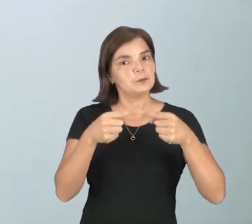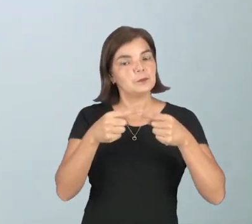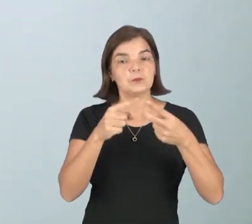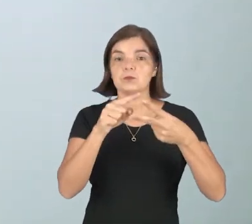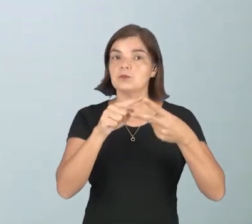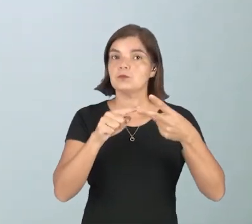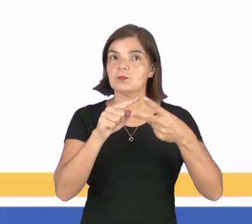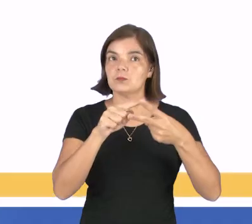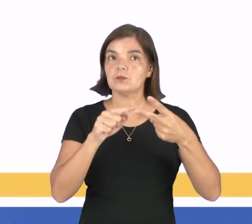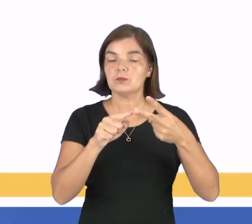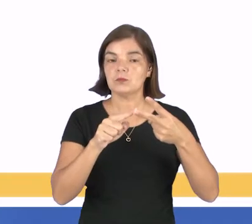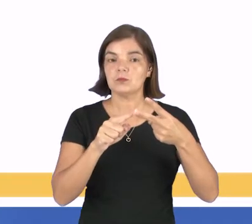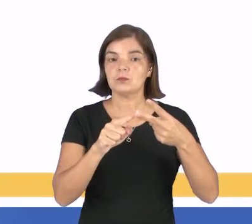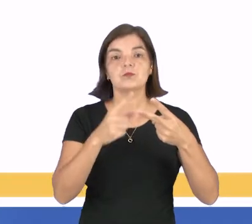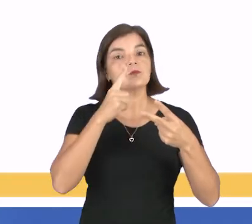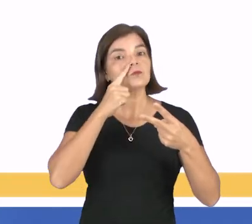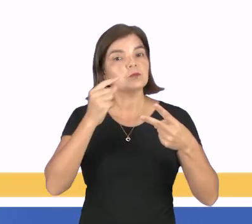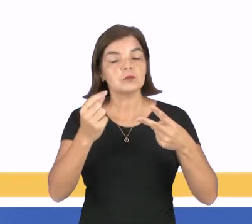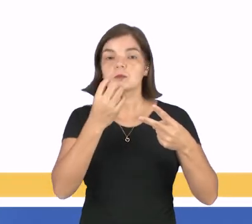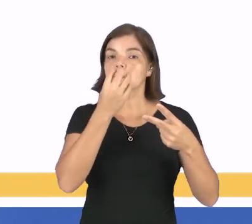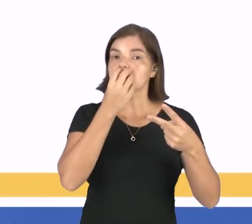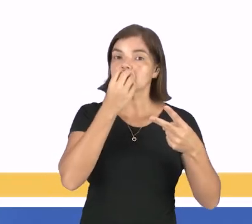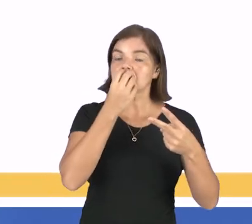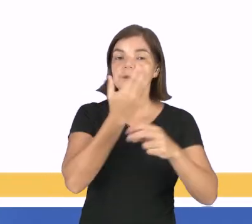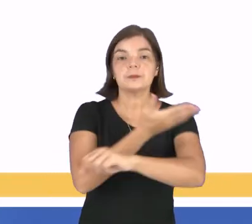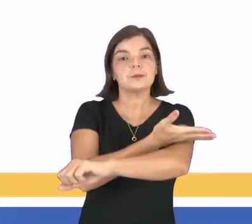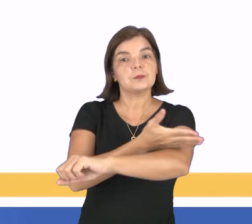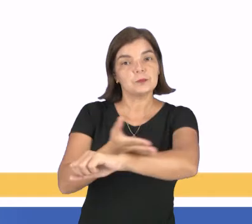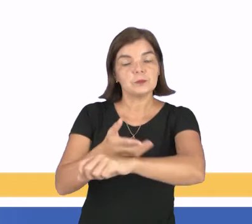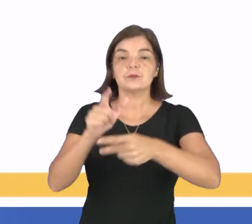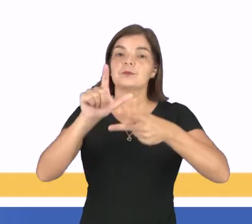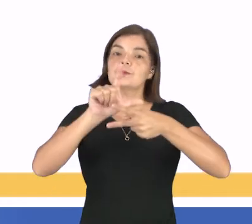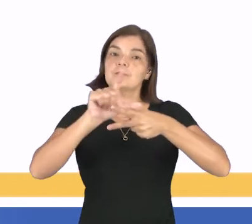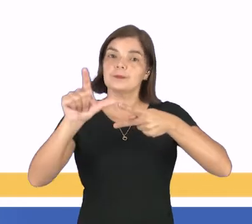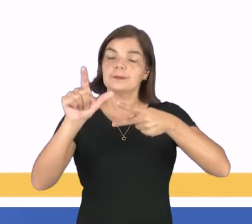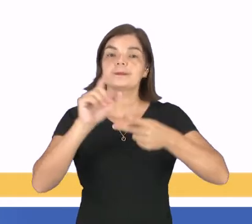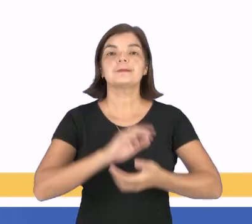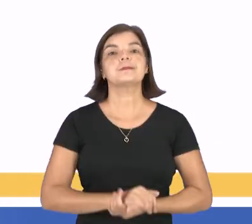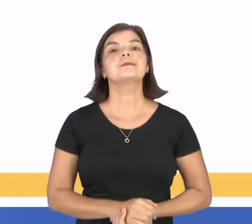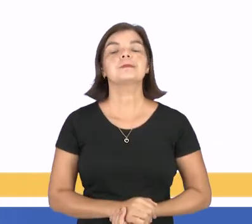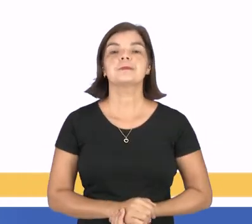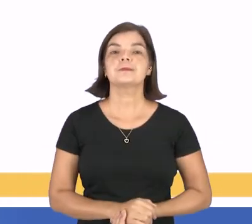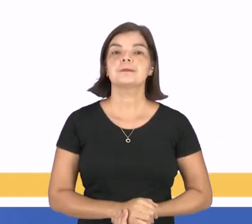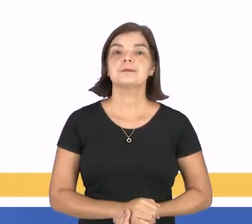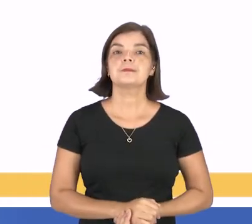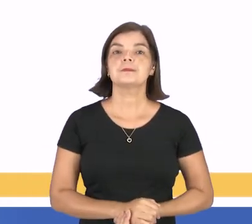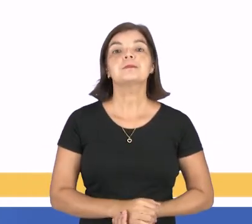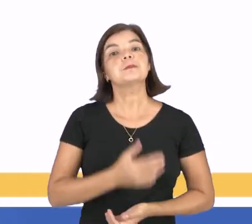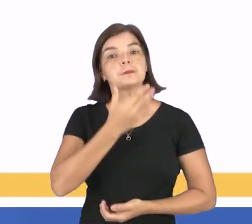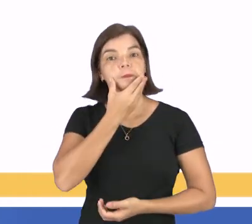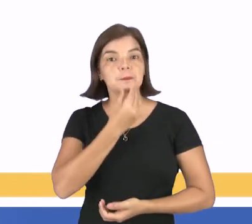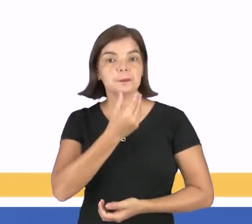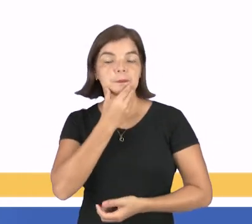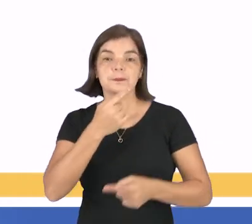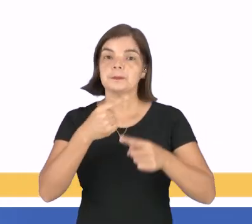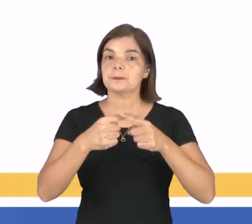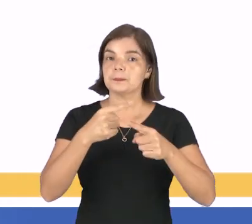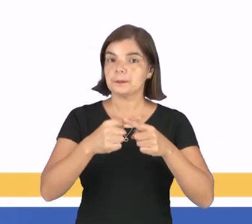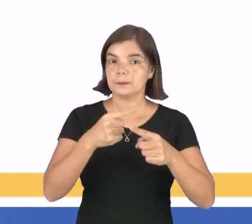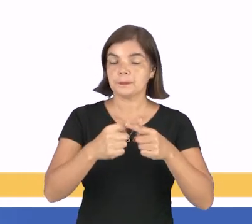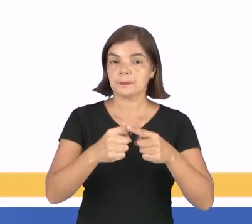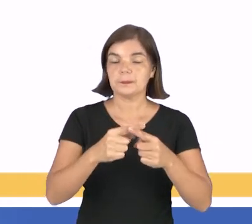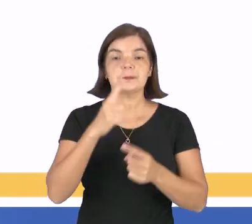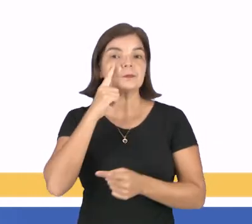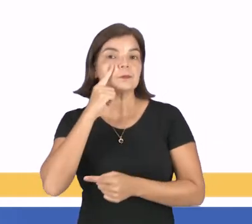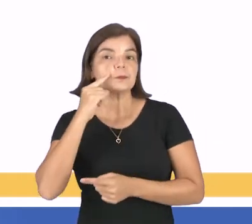os dois, gato e cachorro. Então fica brancos, masculino, porque eu estou tratando de gato e cachorro,